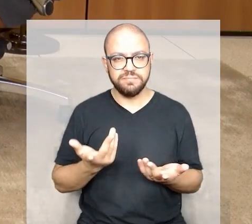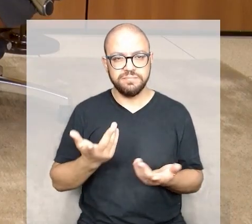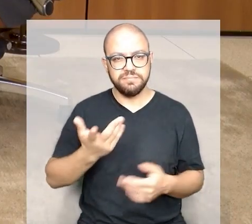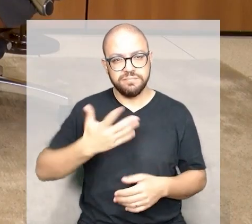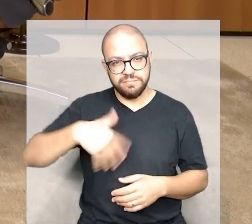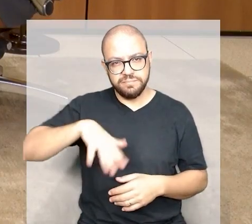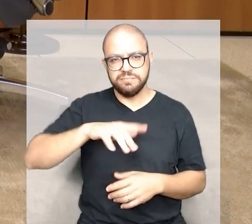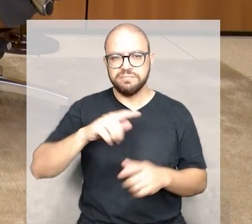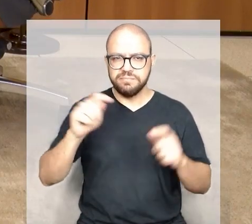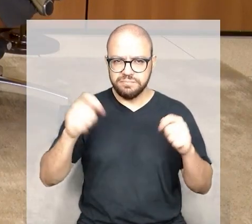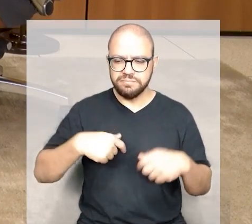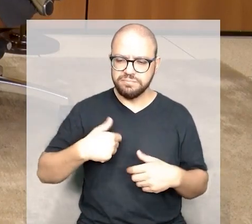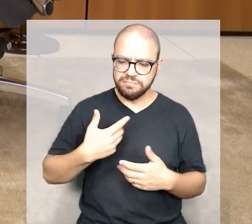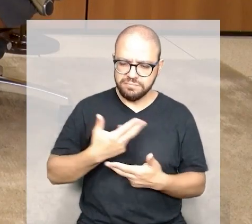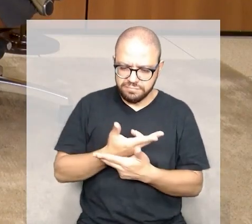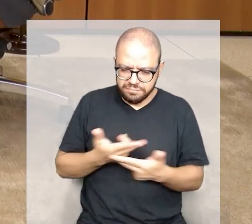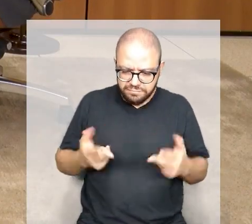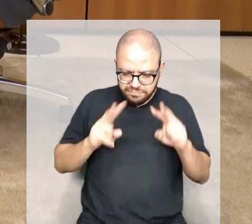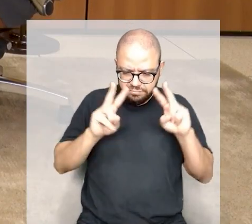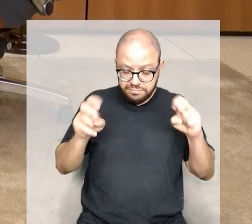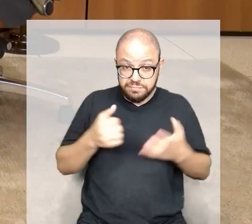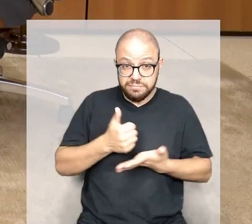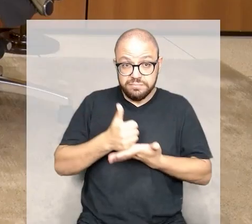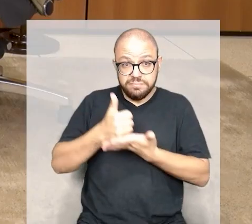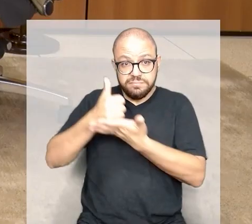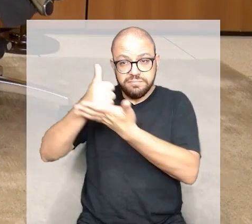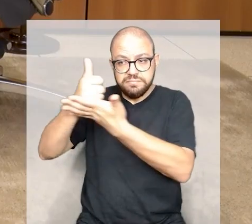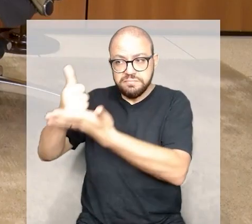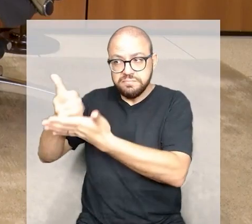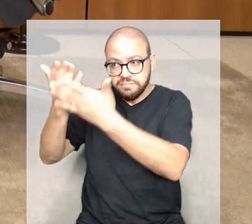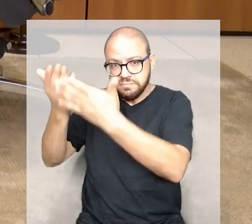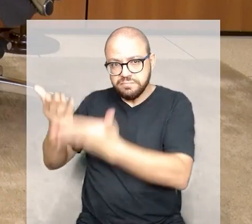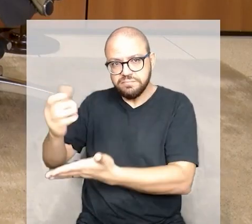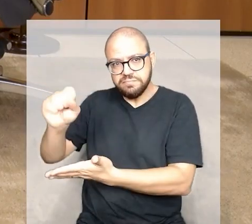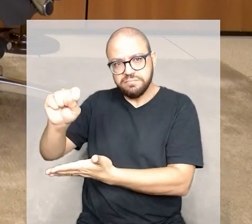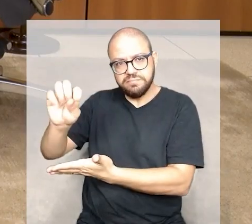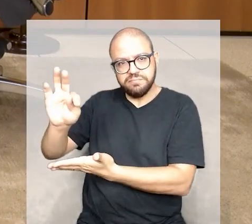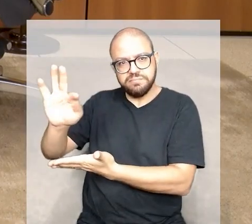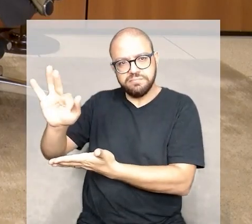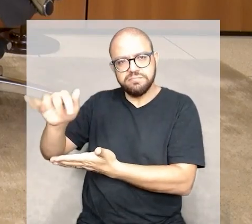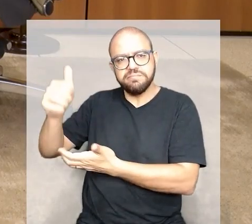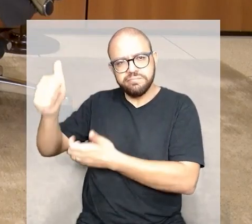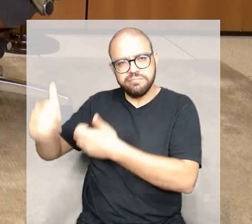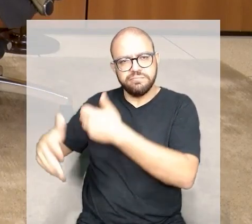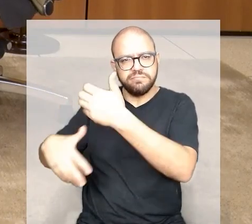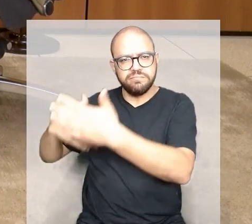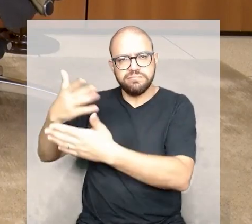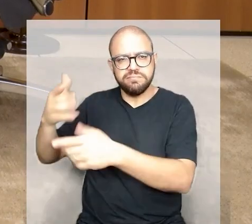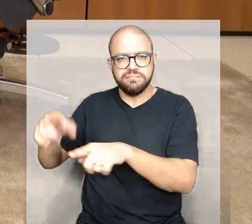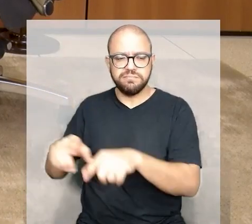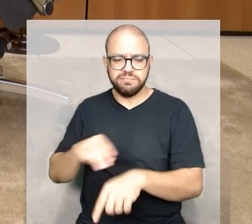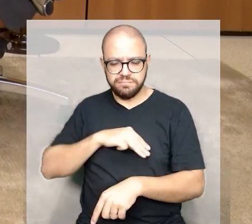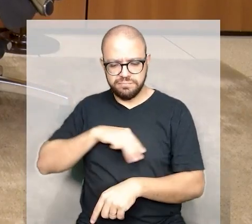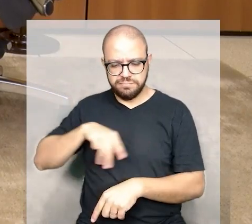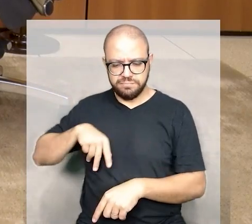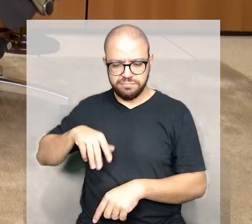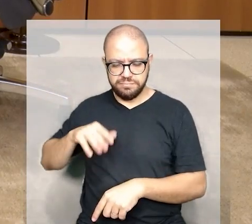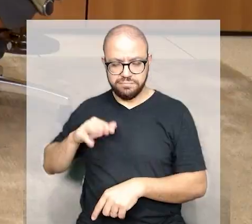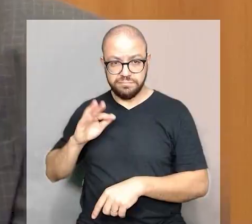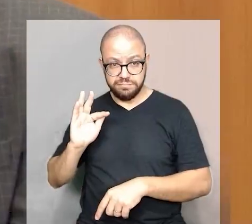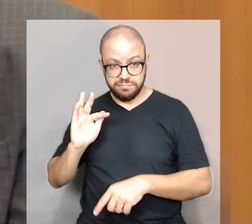condição de levar também ao Supremo teses e nossas observações, tanto ao MPF para